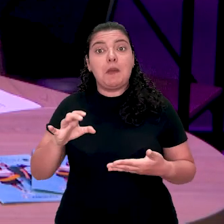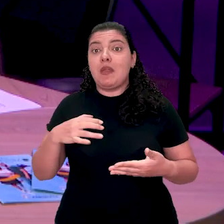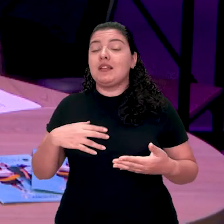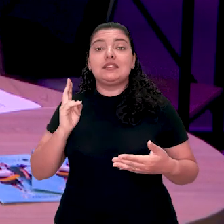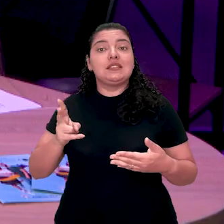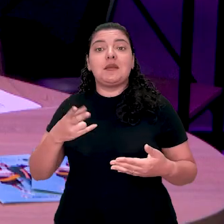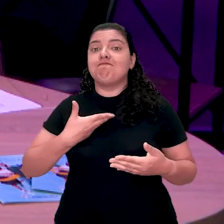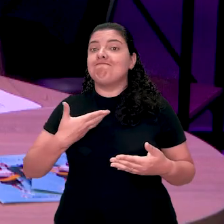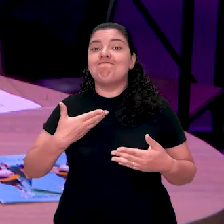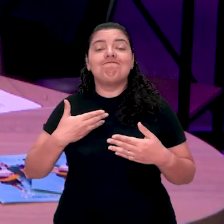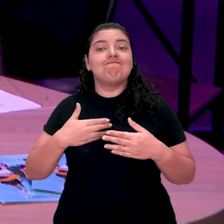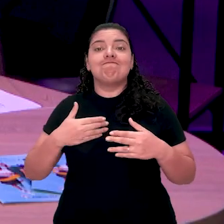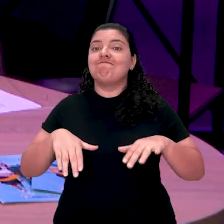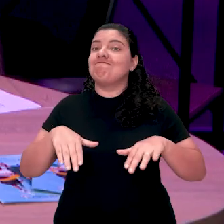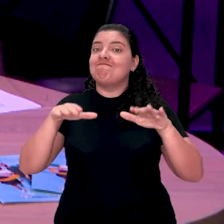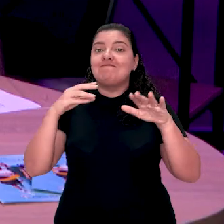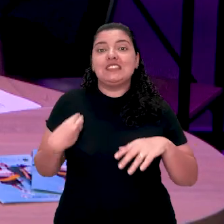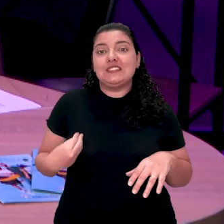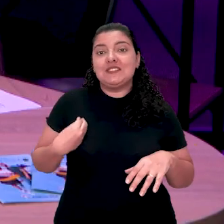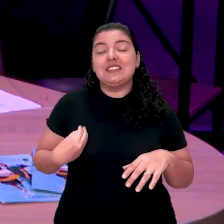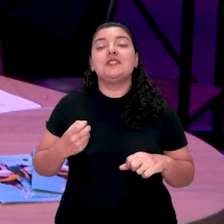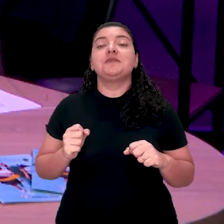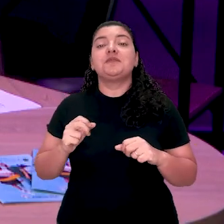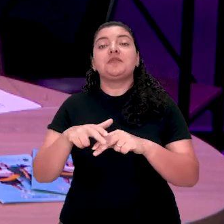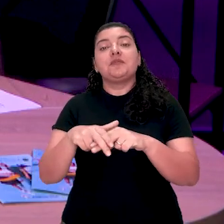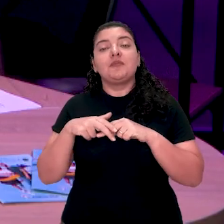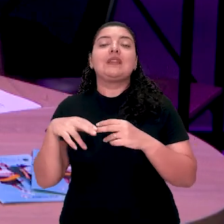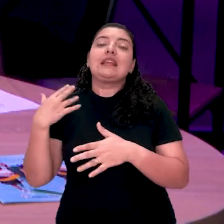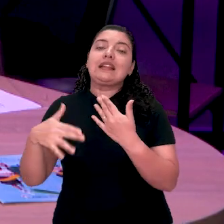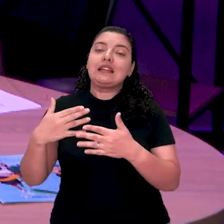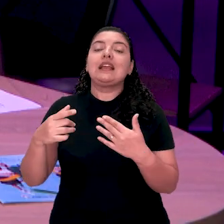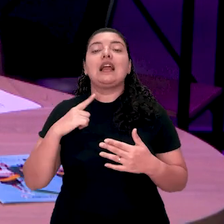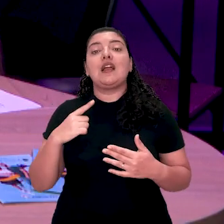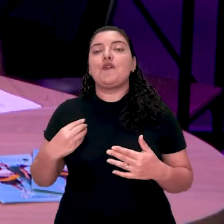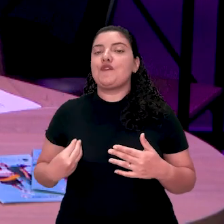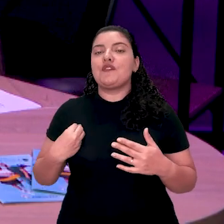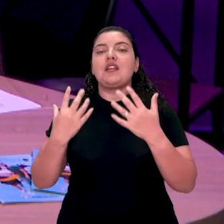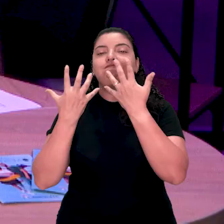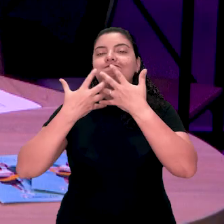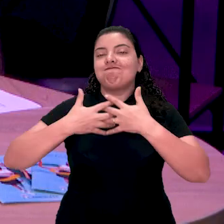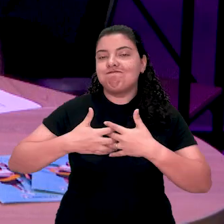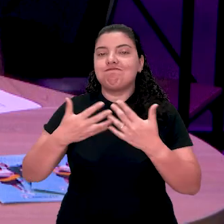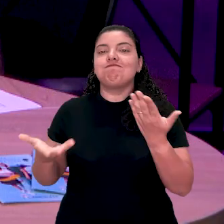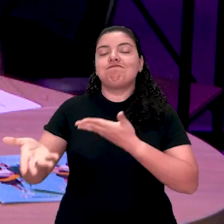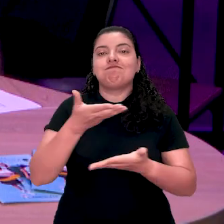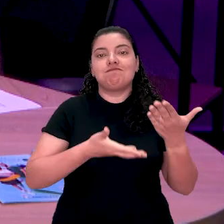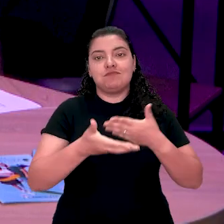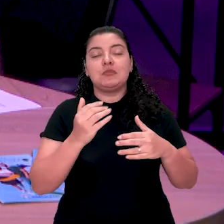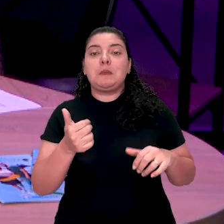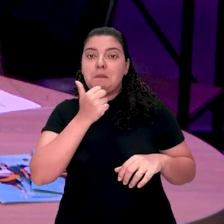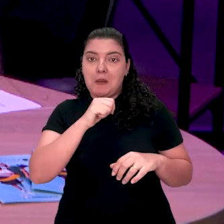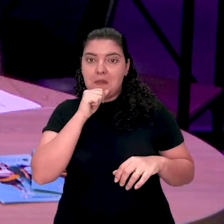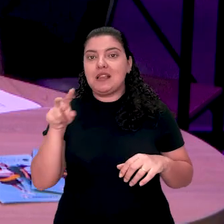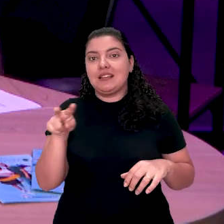perdeu, né? Parece que estava escrito. A nossa história estava escrita. Então, a gente passou muito uma pela vida da outra. Foi muita troca entre vocês dois também,